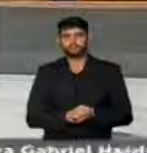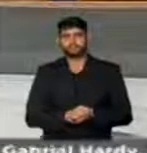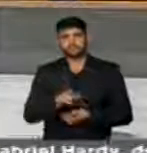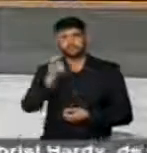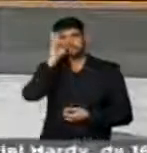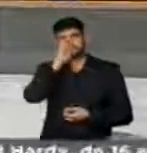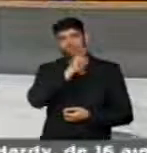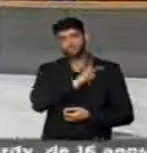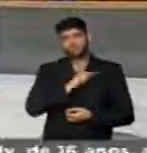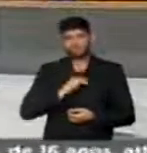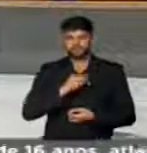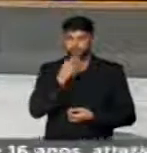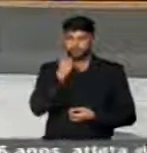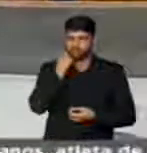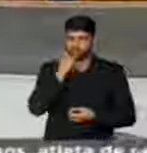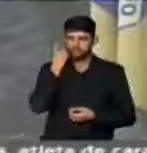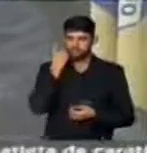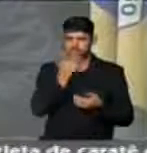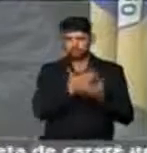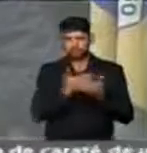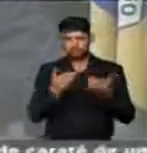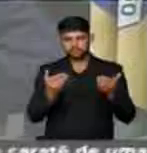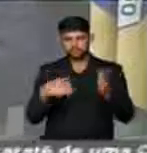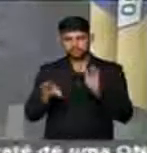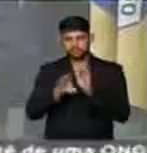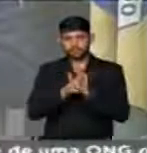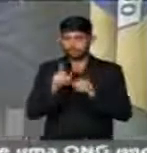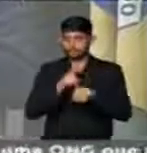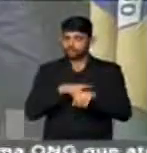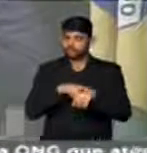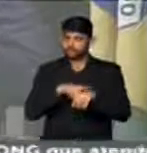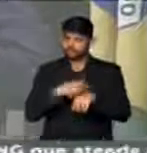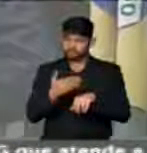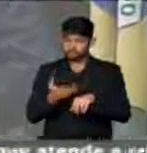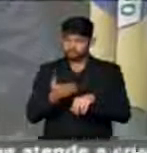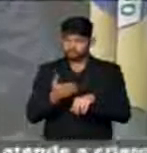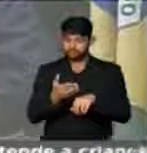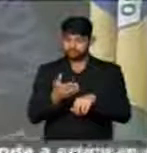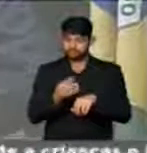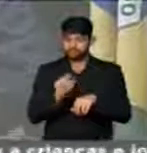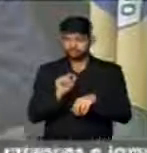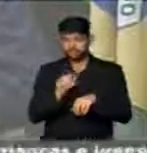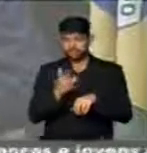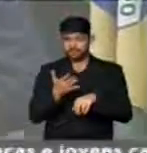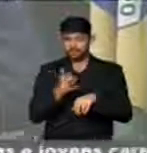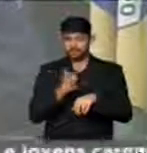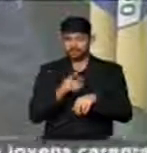Senhor presidente, senhoras e senhores parlamentares, está chegando a hora, né? Daqui